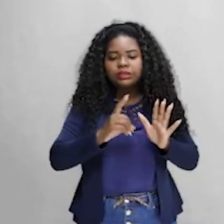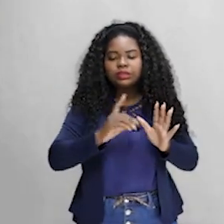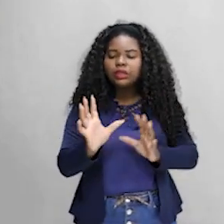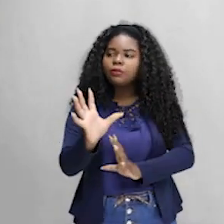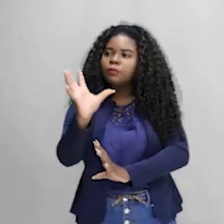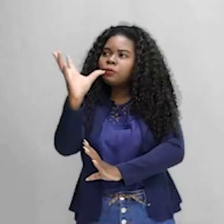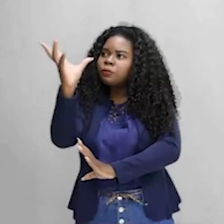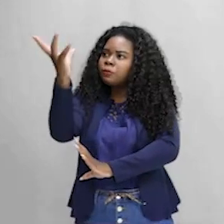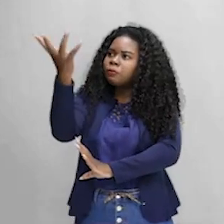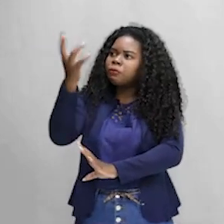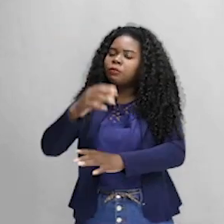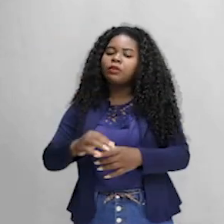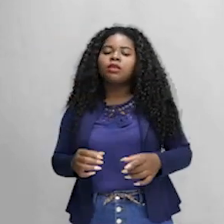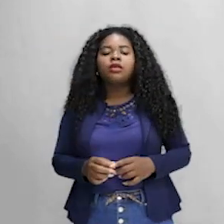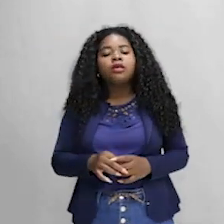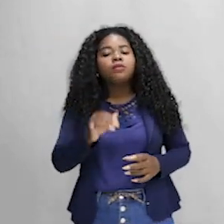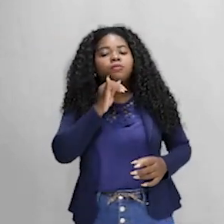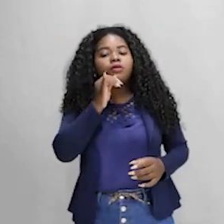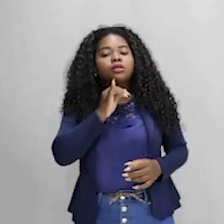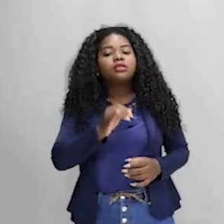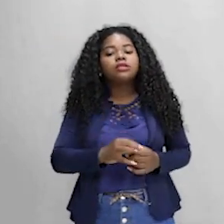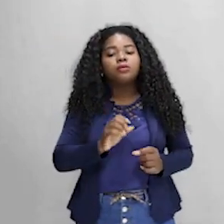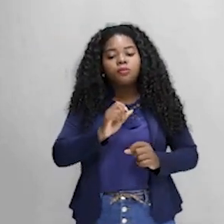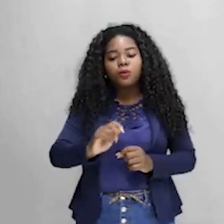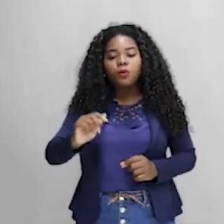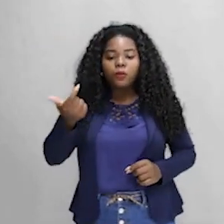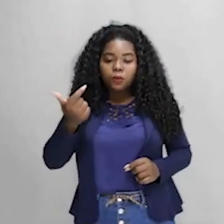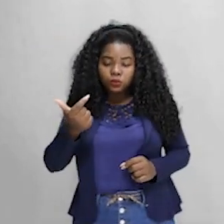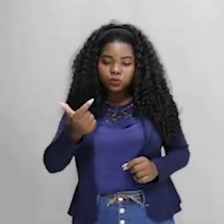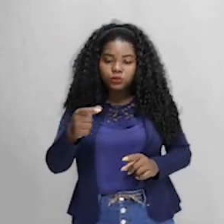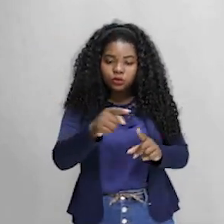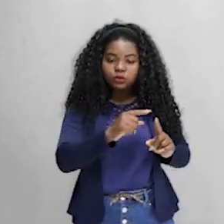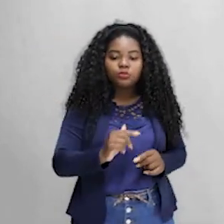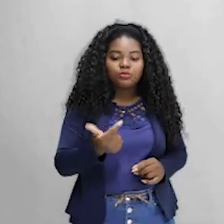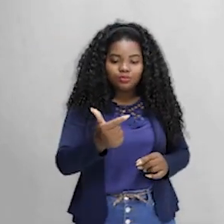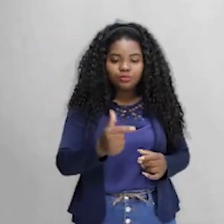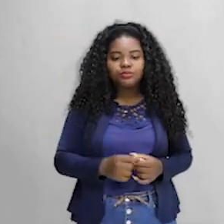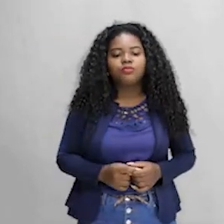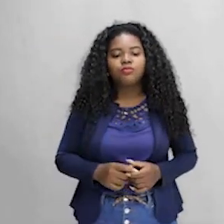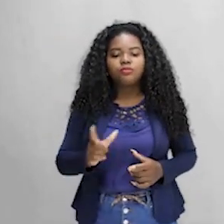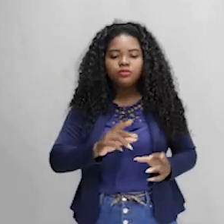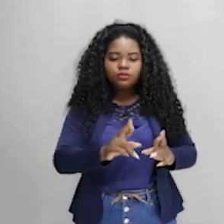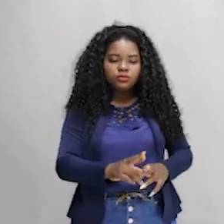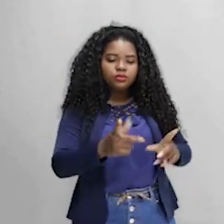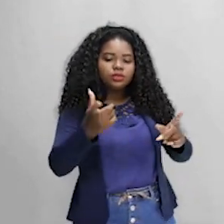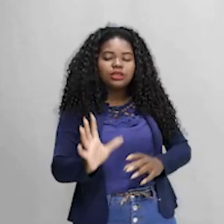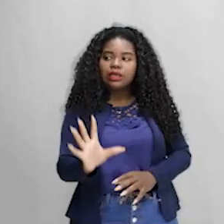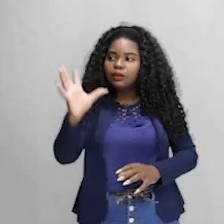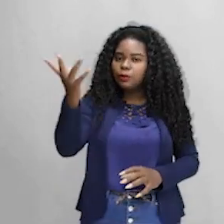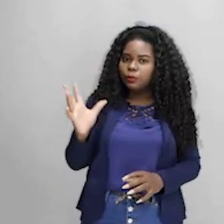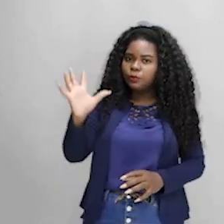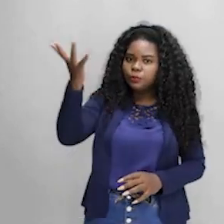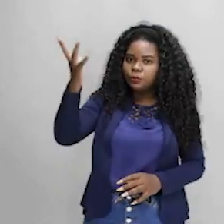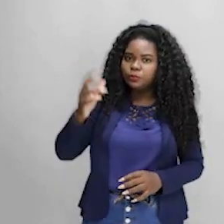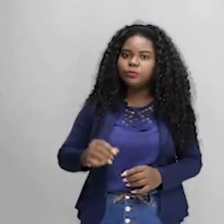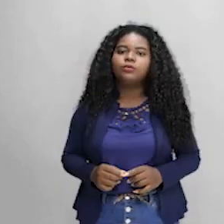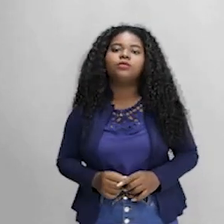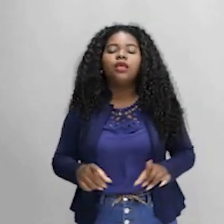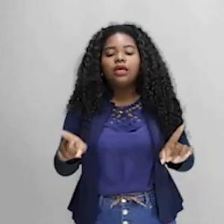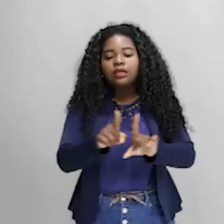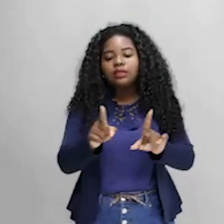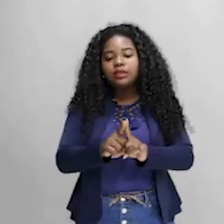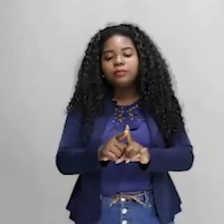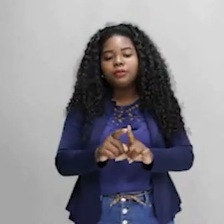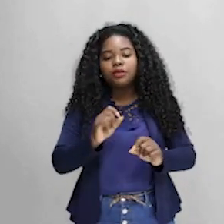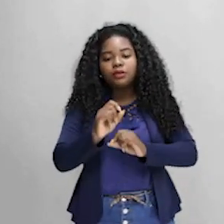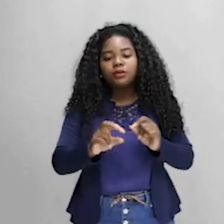não tem. Existe uma relação muito fácil de entender aí, galera, entre o clima, a vegetação e a latitude. Qual é o